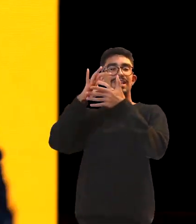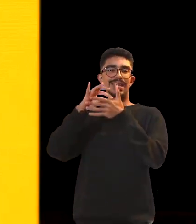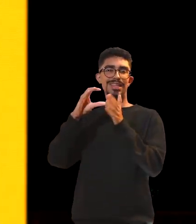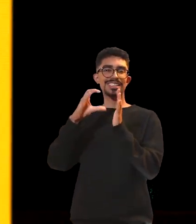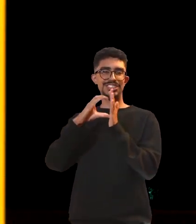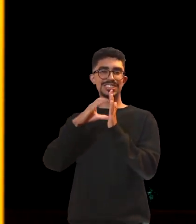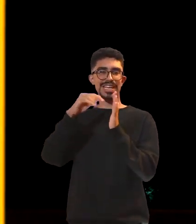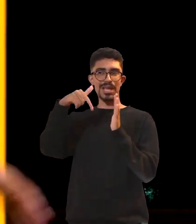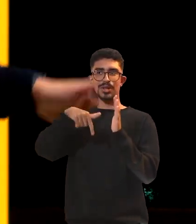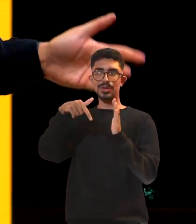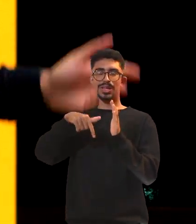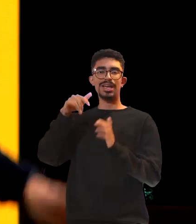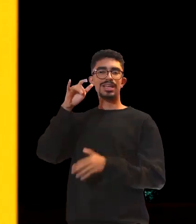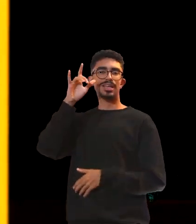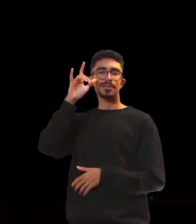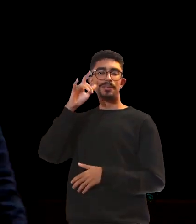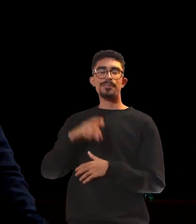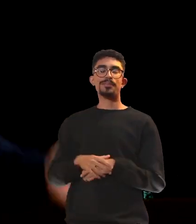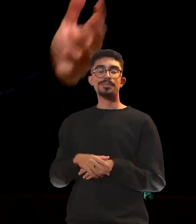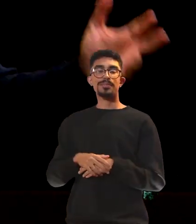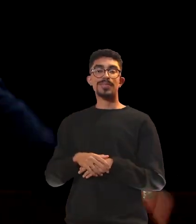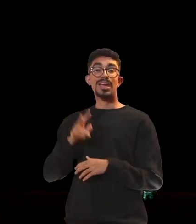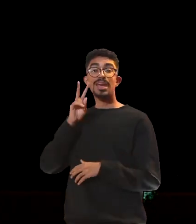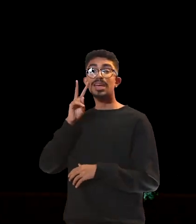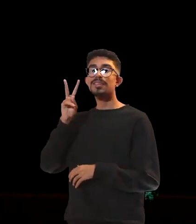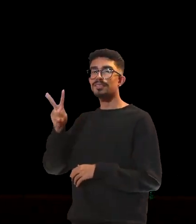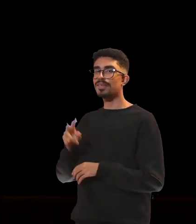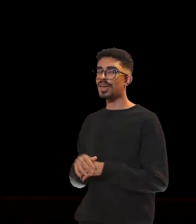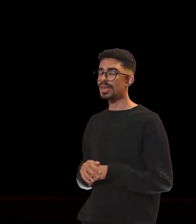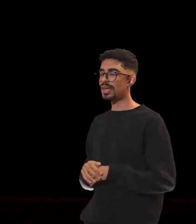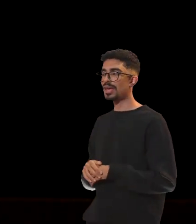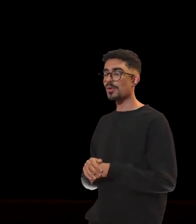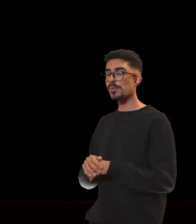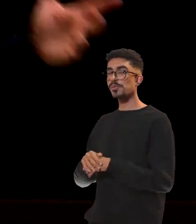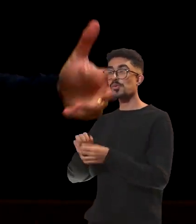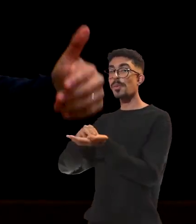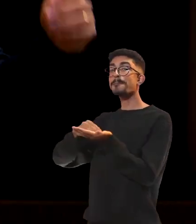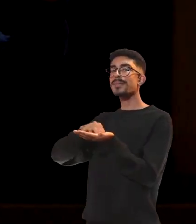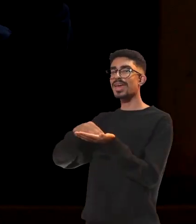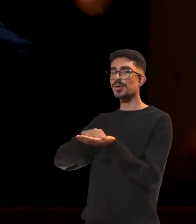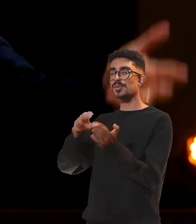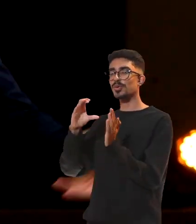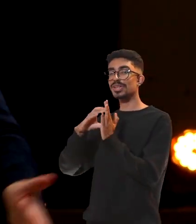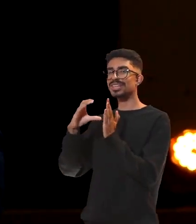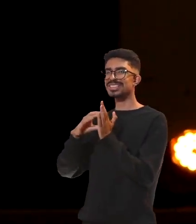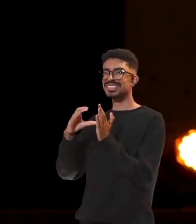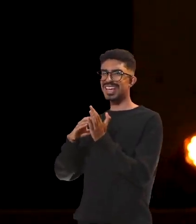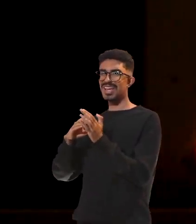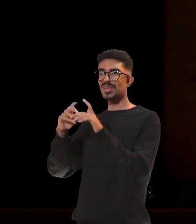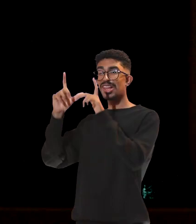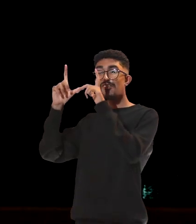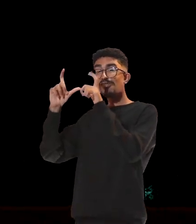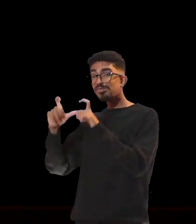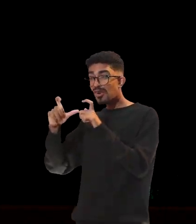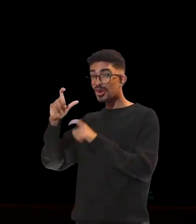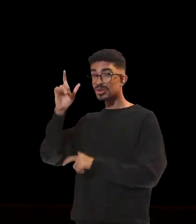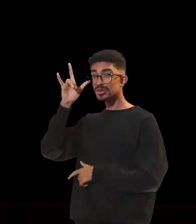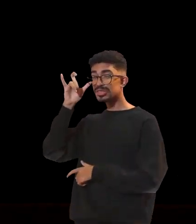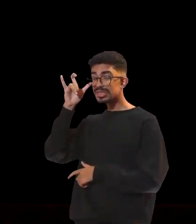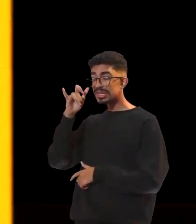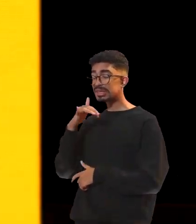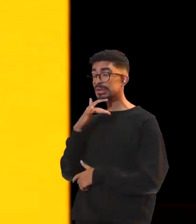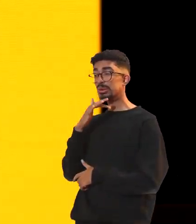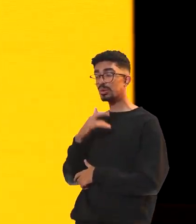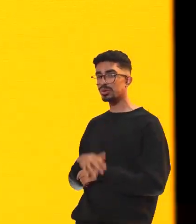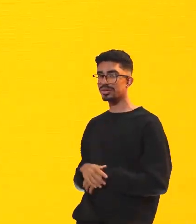vê lá um post no Instagram, chega: o irmão, eu vi lá que você foi num lugar, né, a gente, quando segue a Jesus, esse povo da igreja